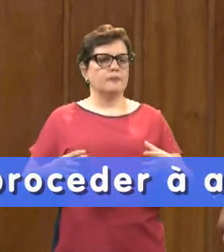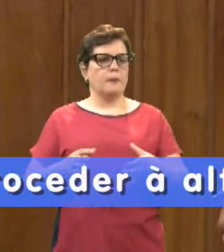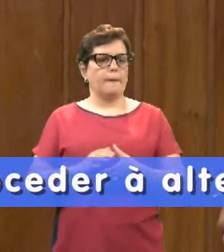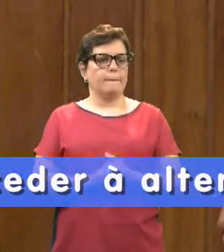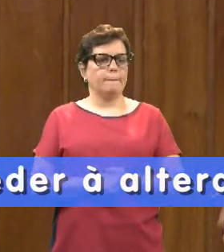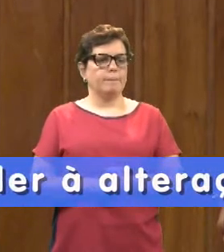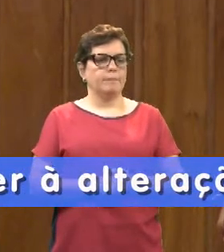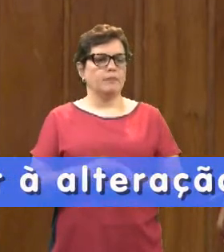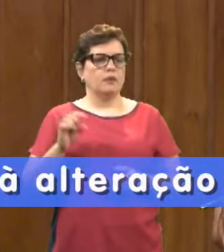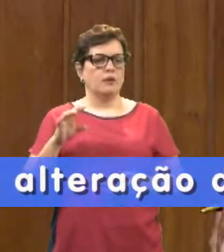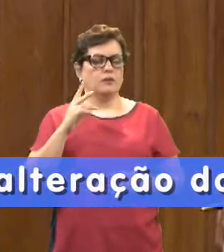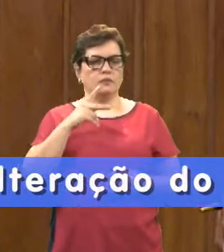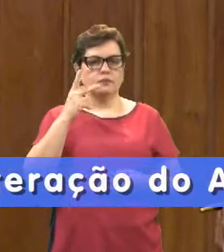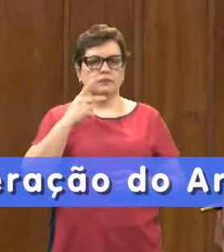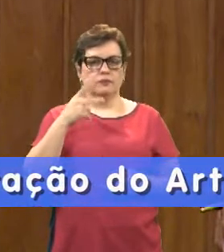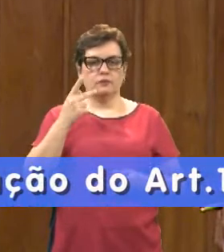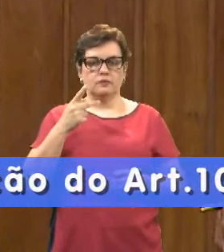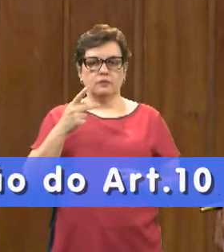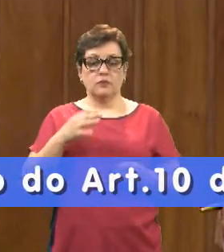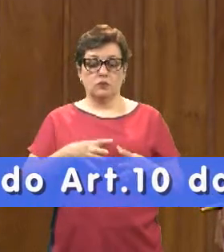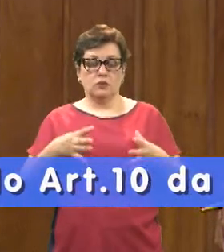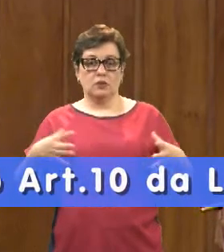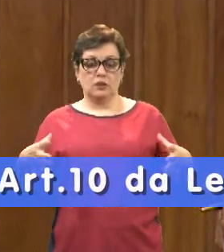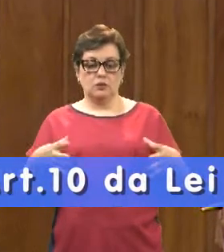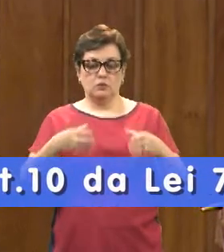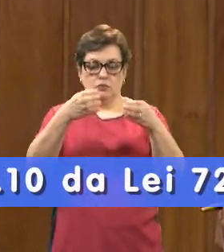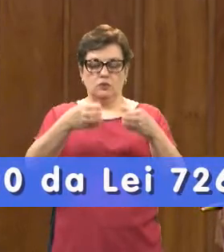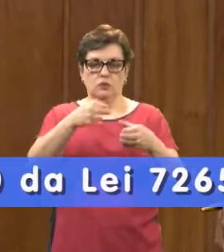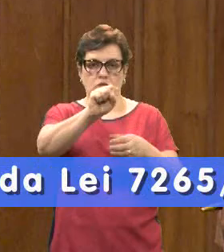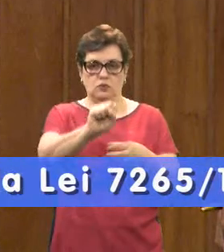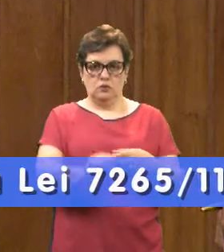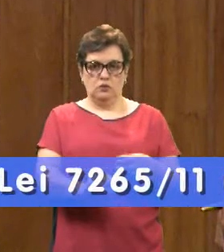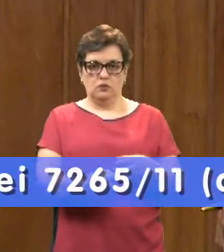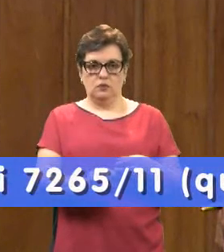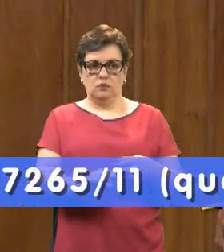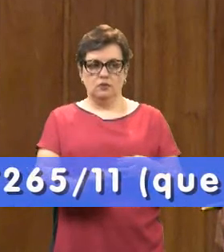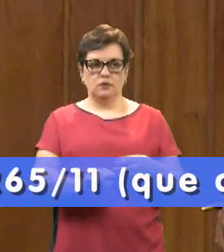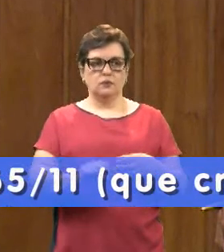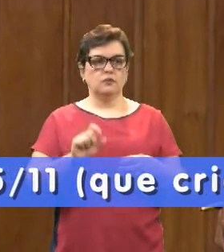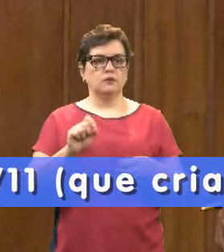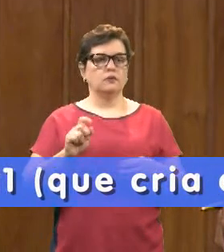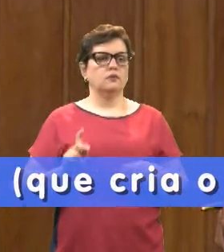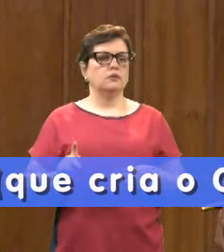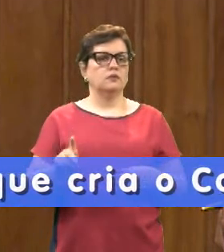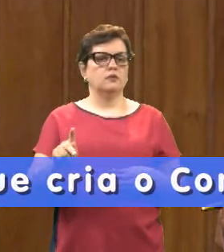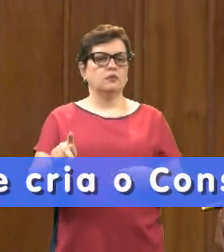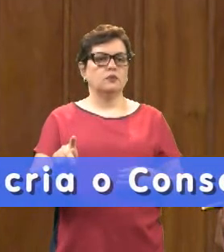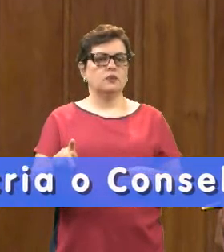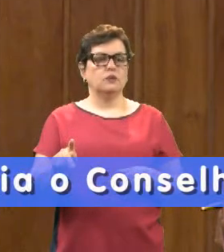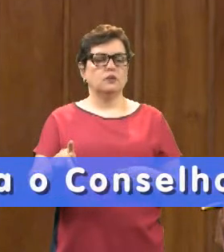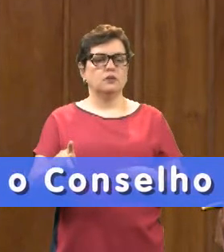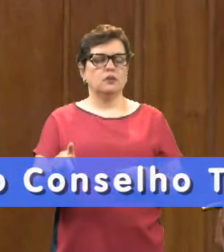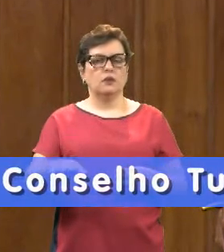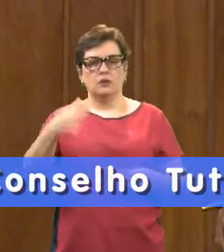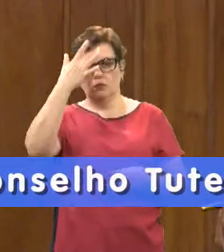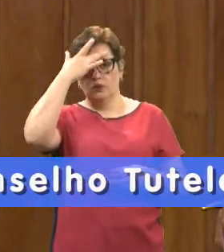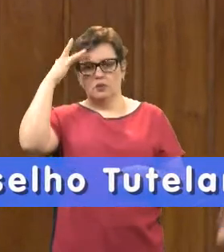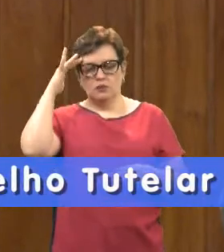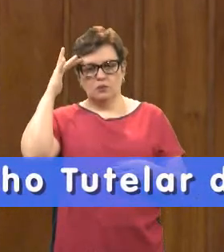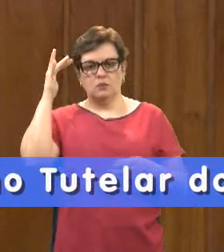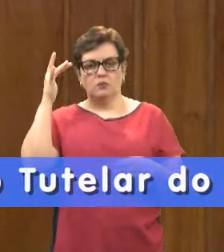Basta mencionar o exemplo do crescimento da Zona Sul, que é sempre alvo de reivindicações desta